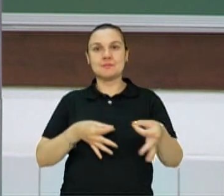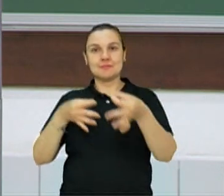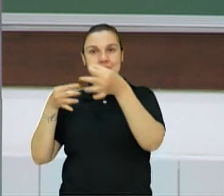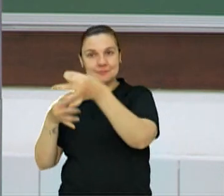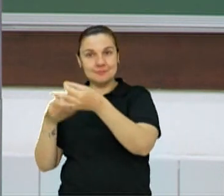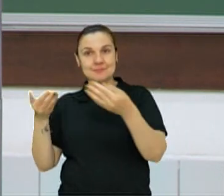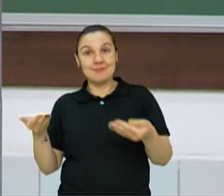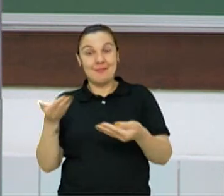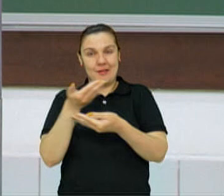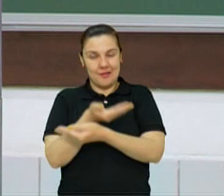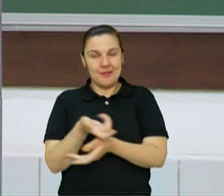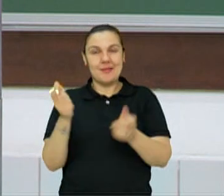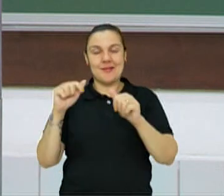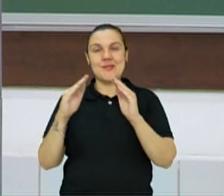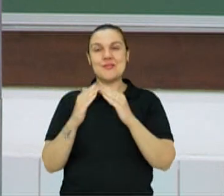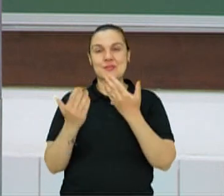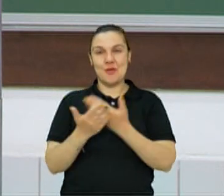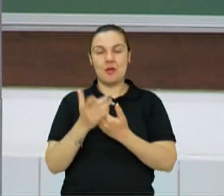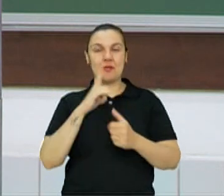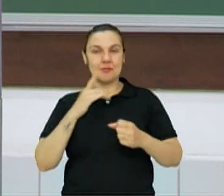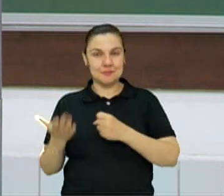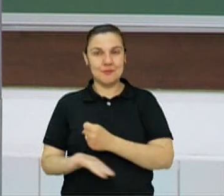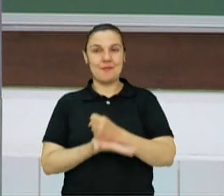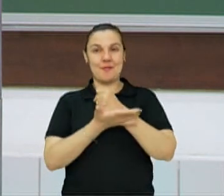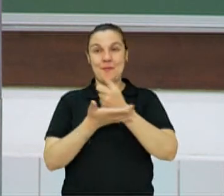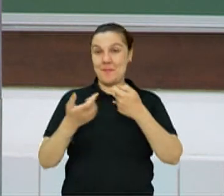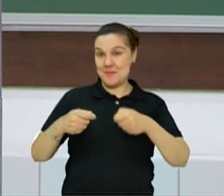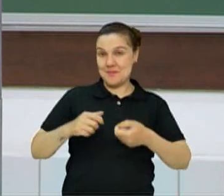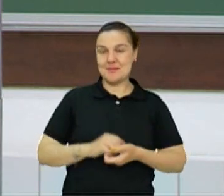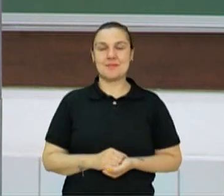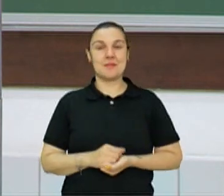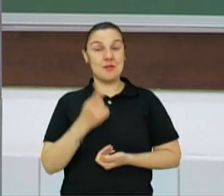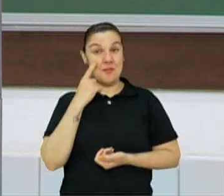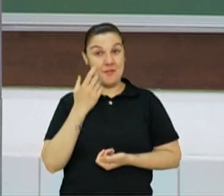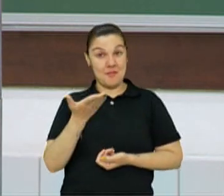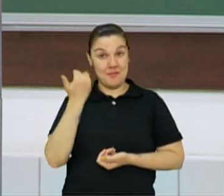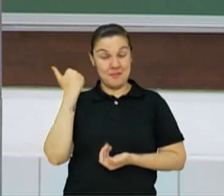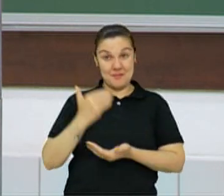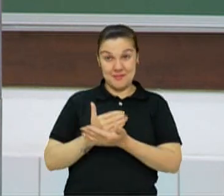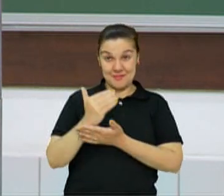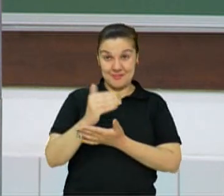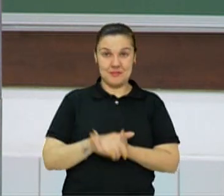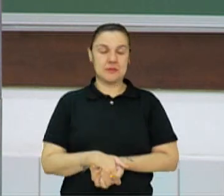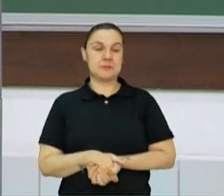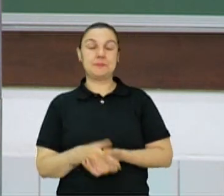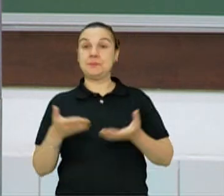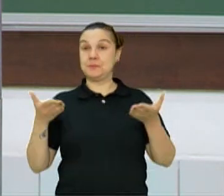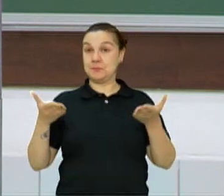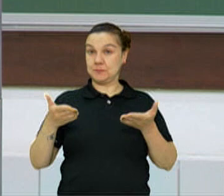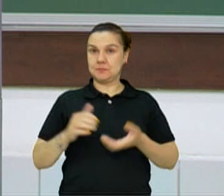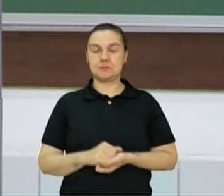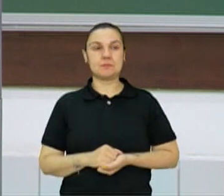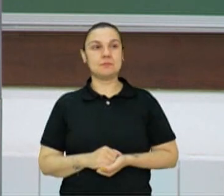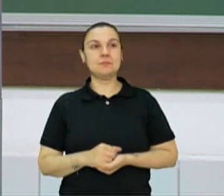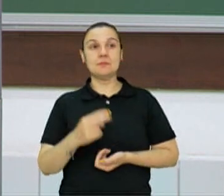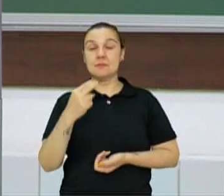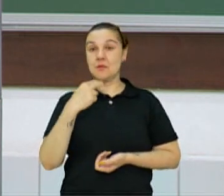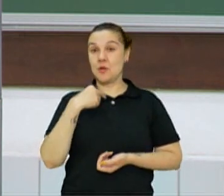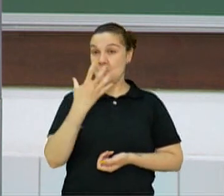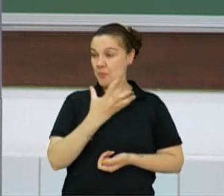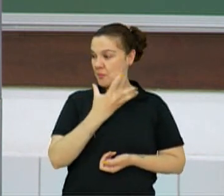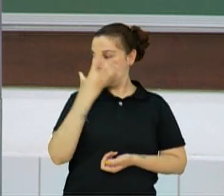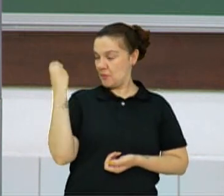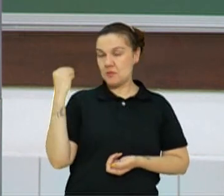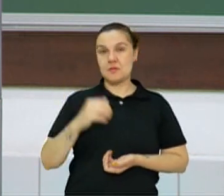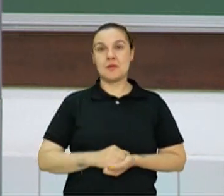escola de vocês, que vocês vão ter todo o suporte necessário. Vamos começar a nossa aula. Hoje, não posso esquecer de